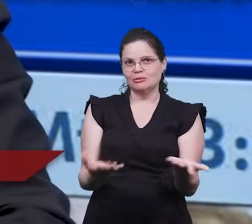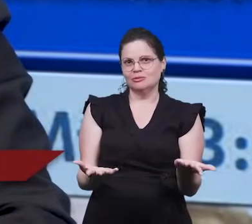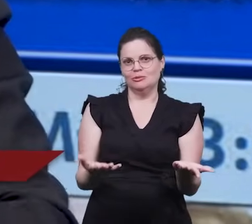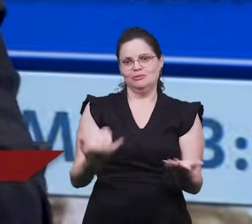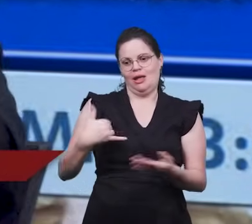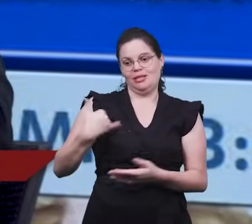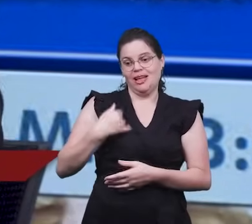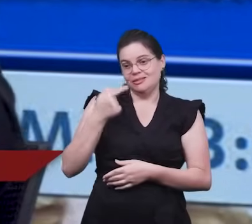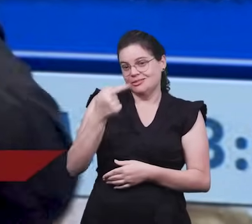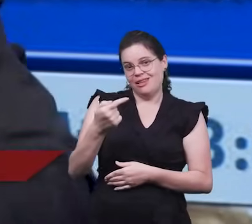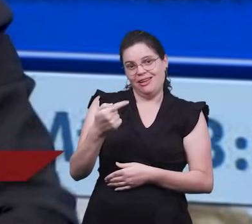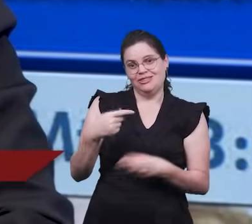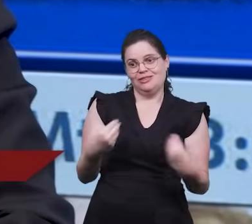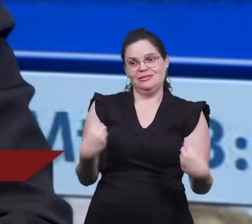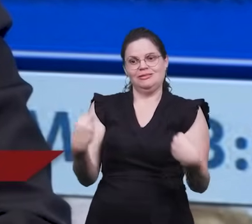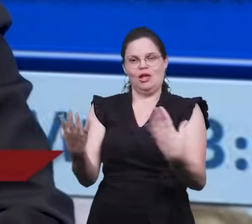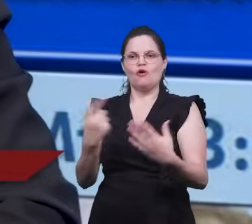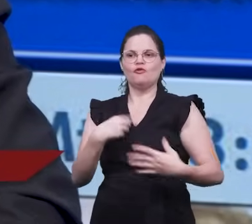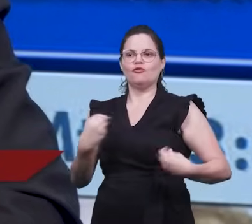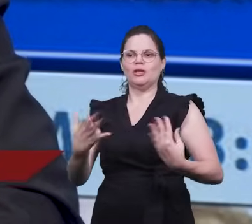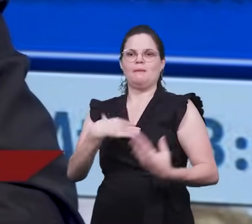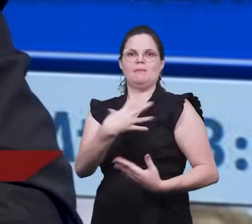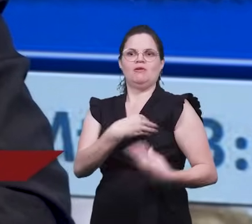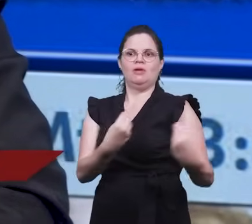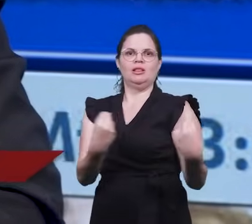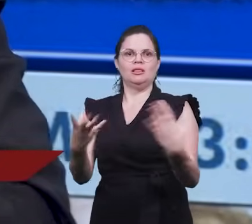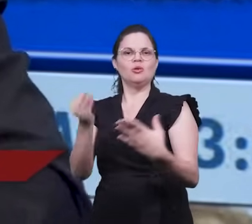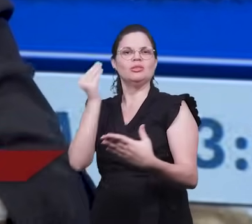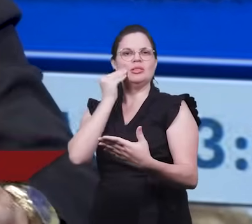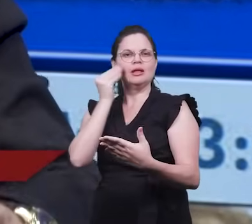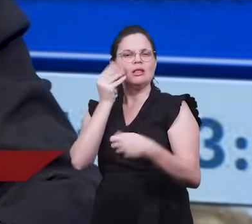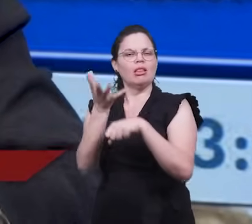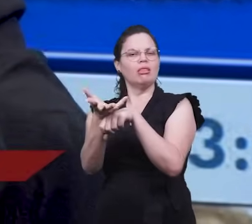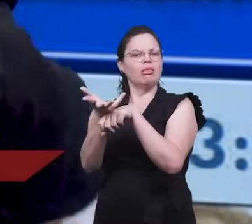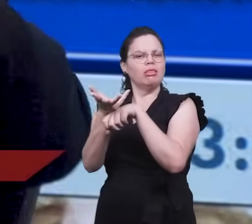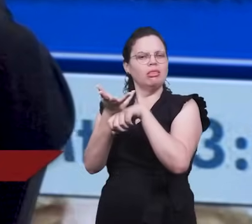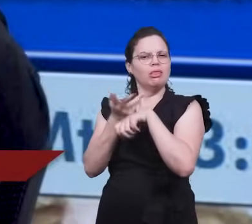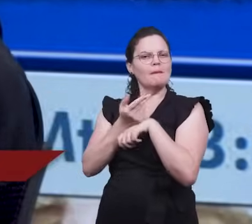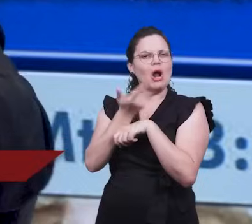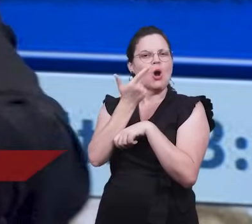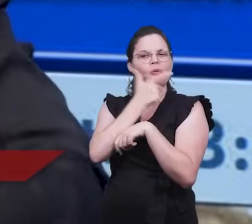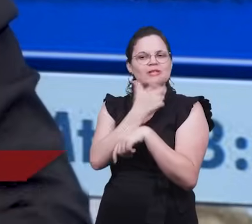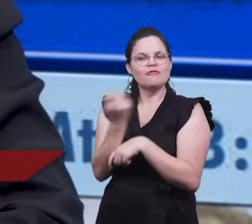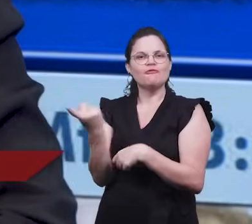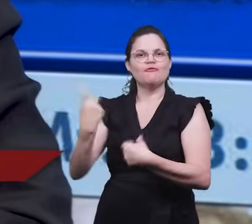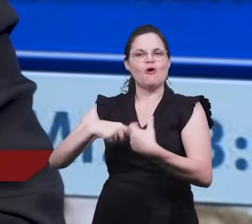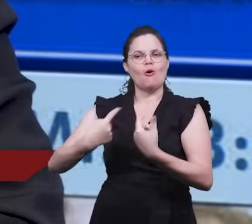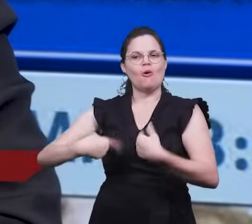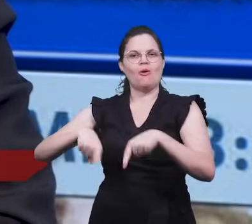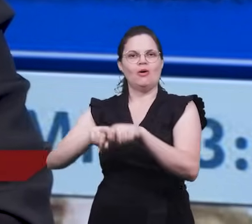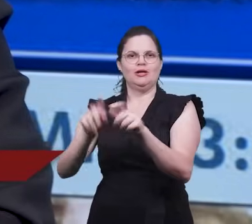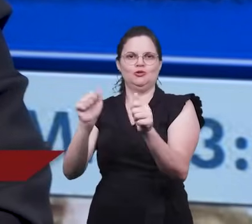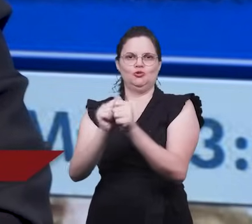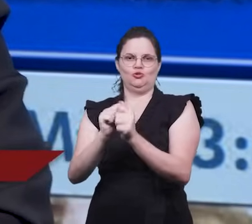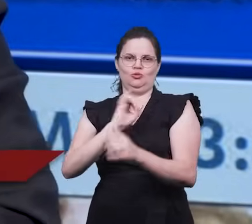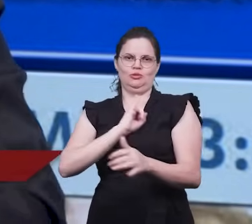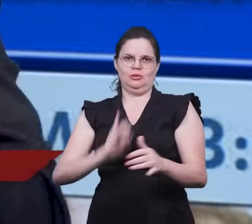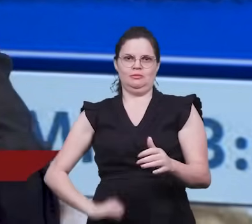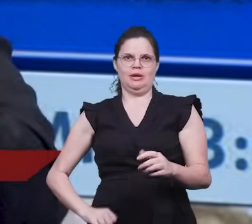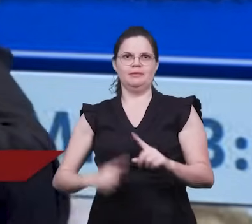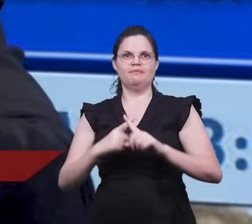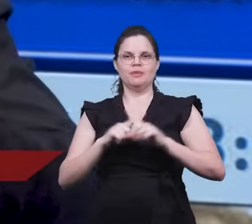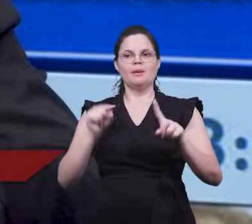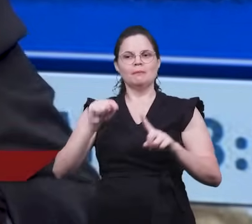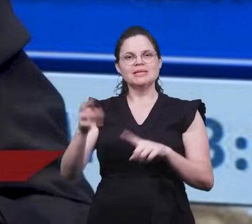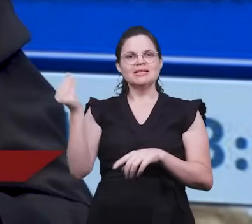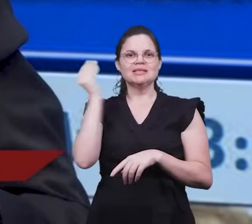que tinham para ter o reinado, mas tentando, aí consolidou o Império de Constantino, mas em